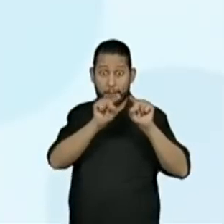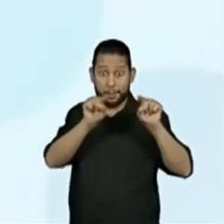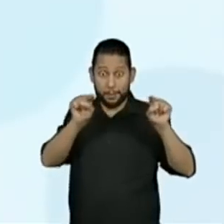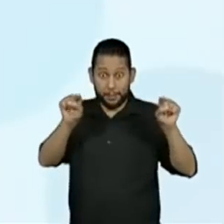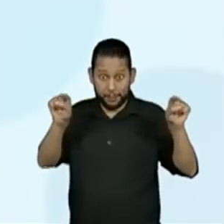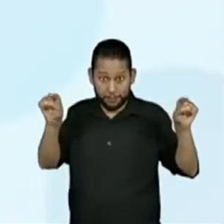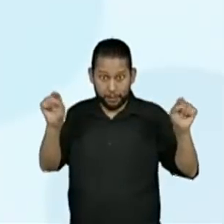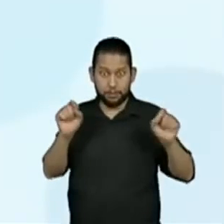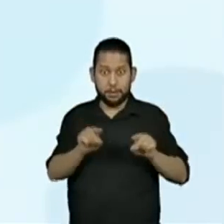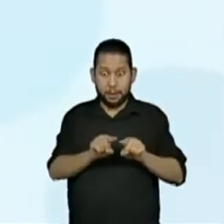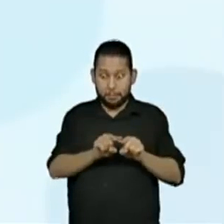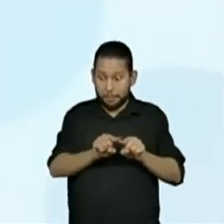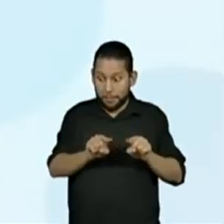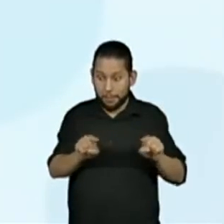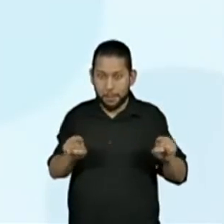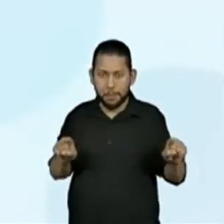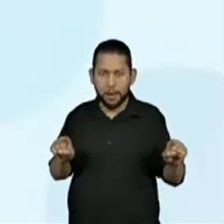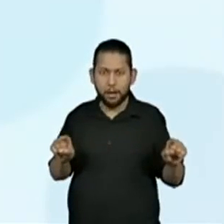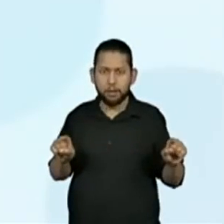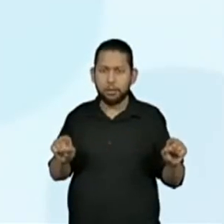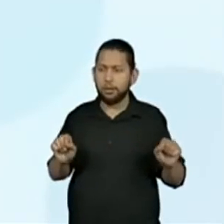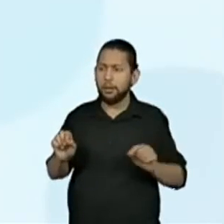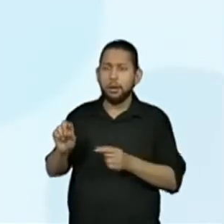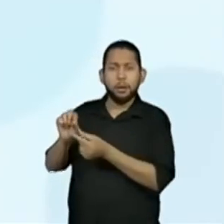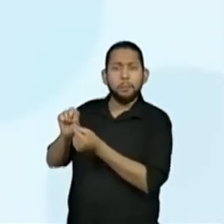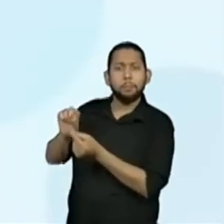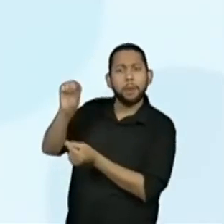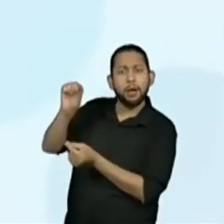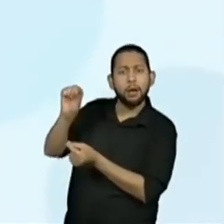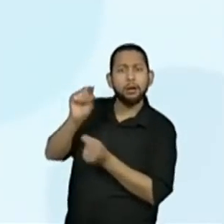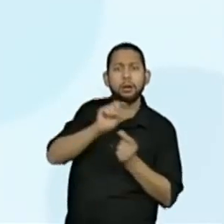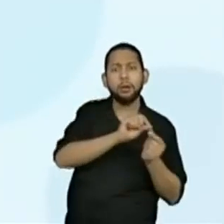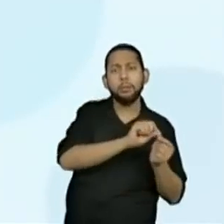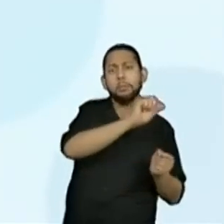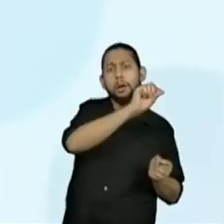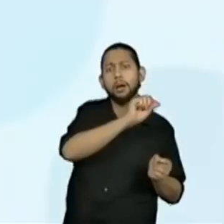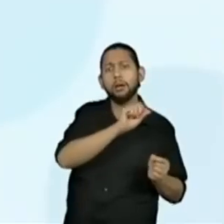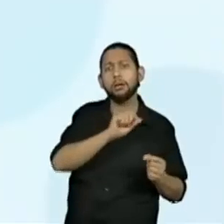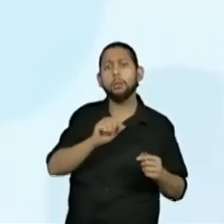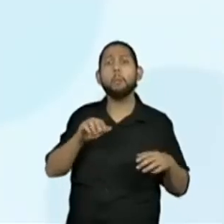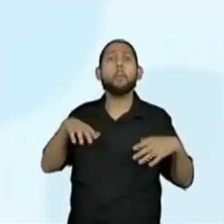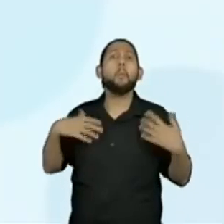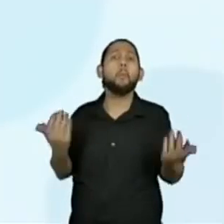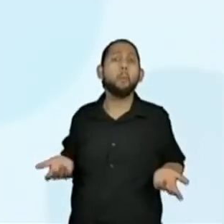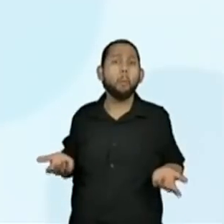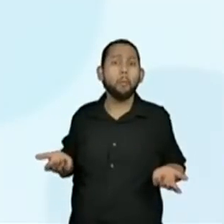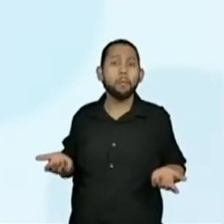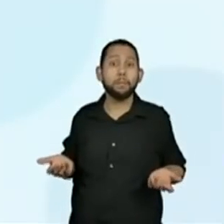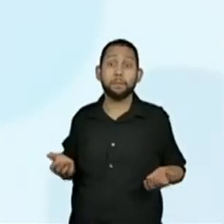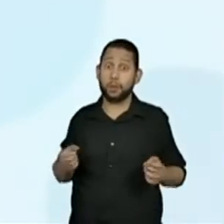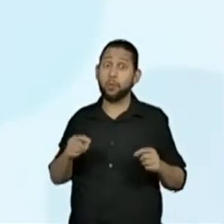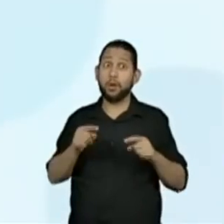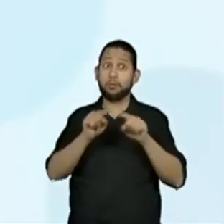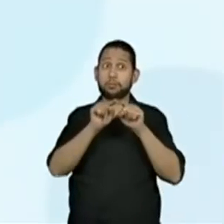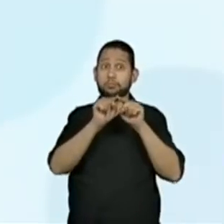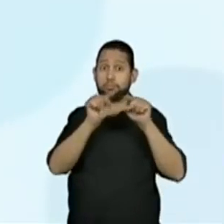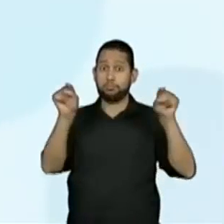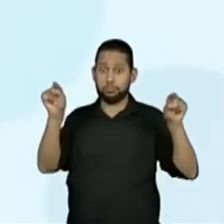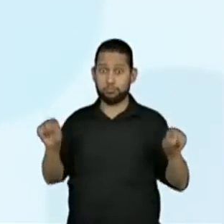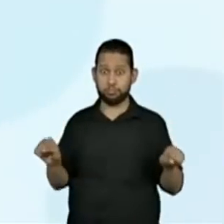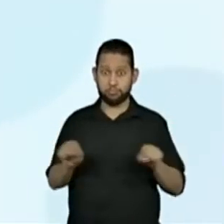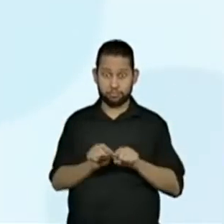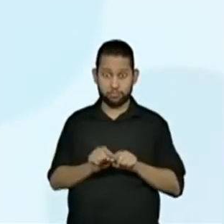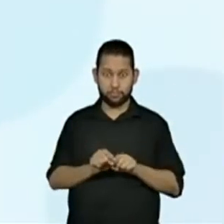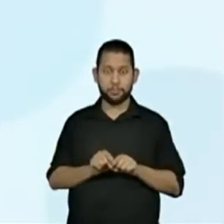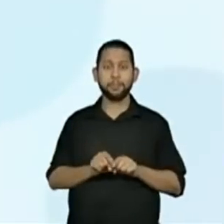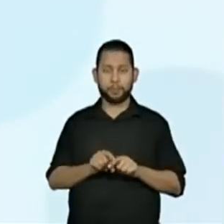explorar faltará quanto se eu quiser fazer realmente um formato de retângulo então eu